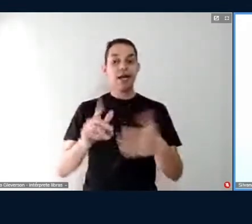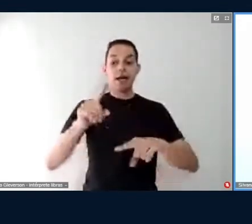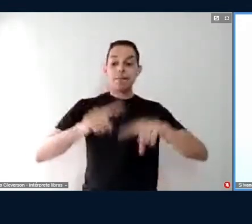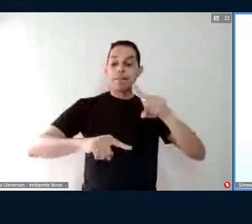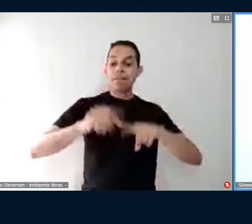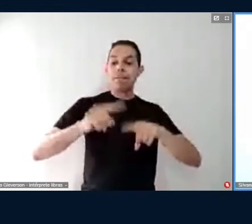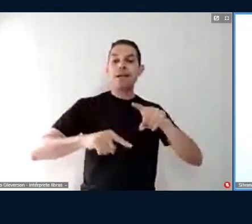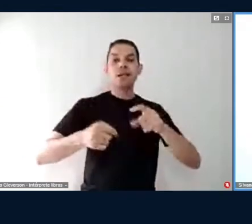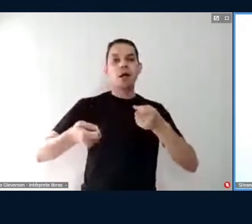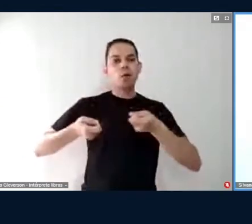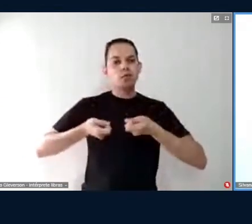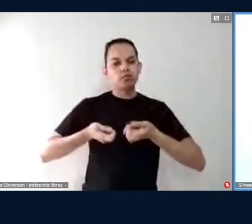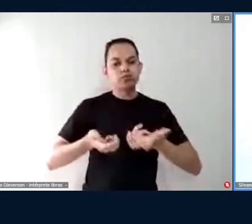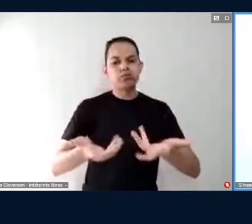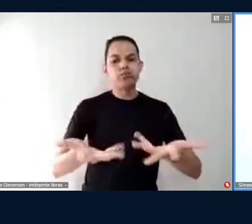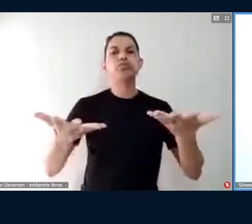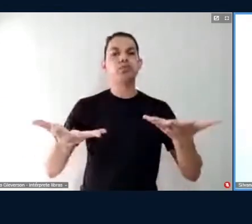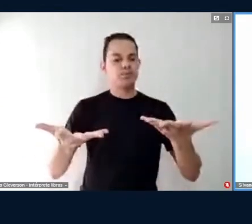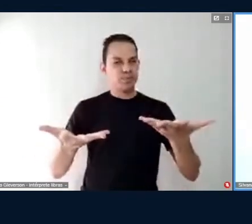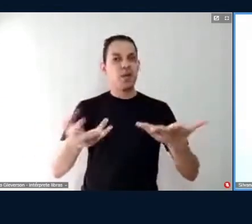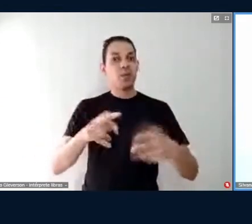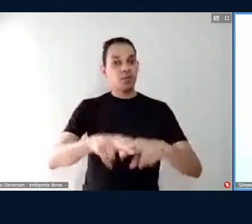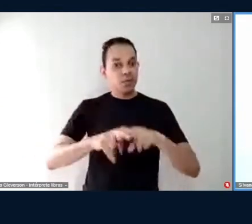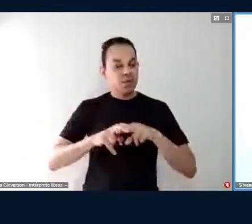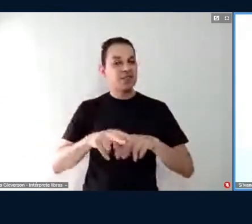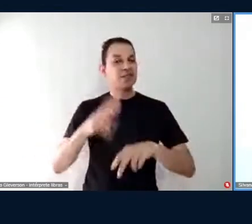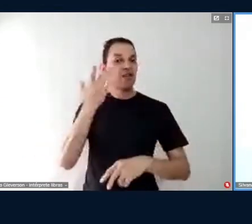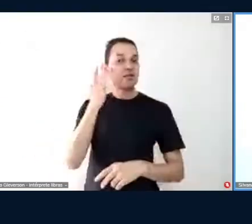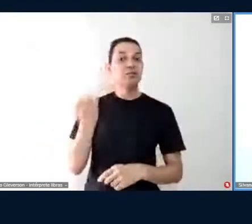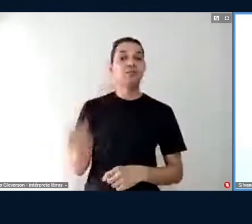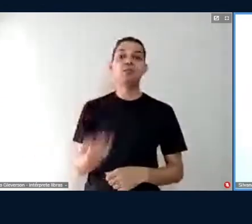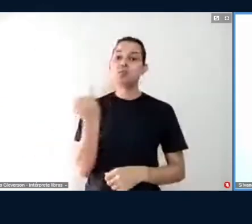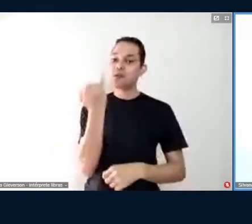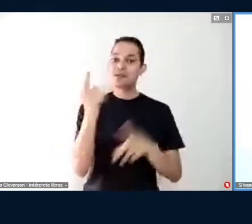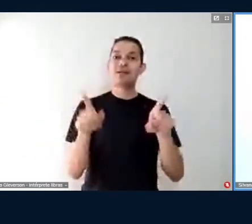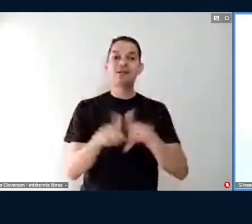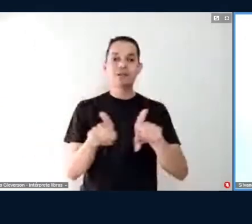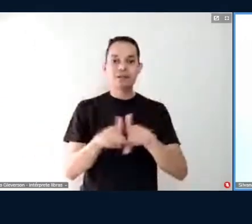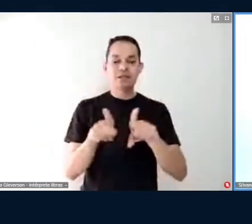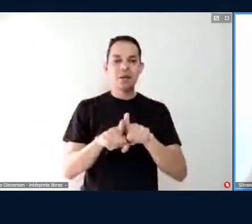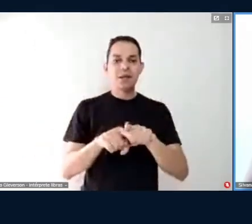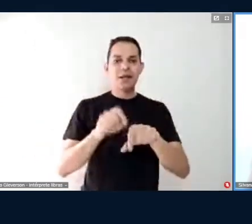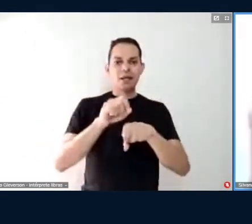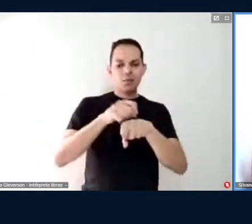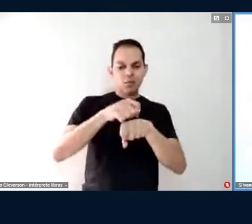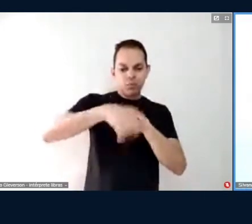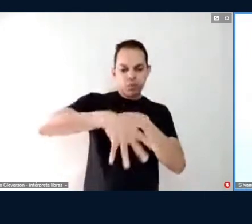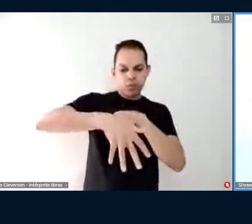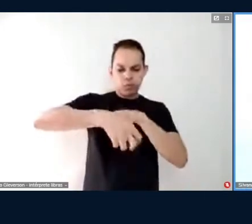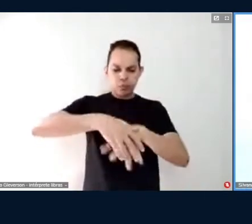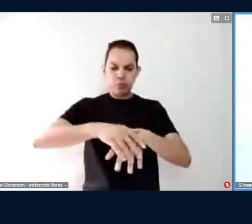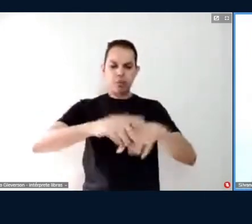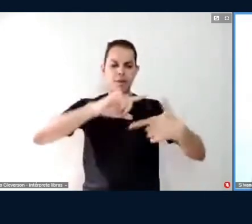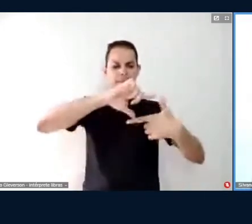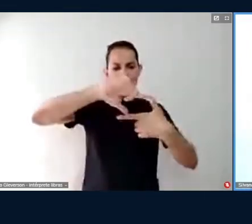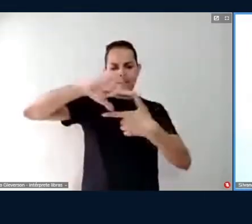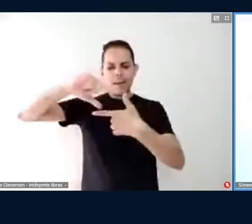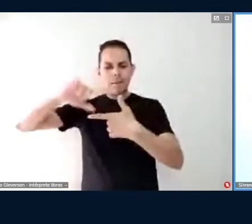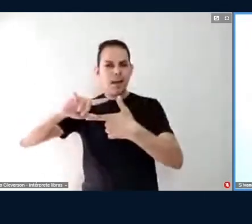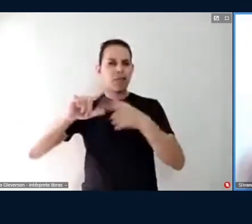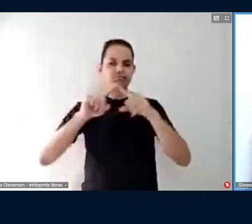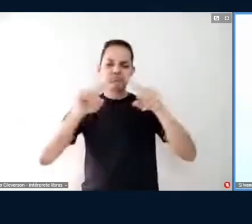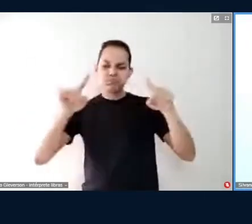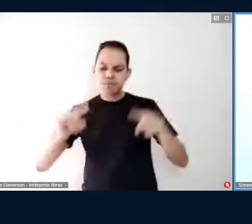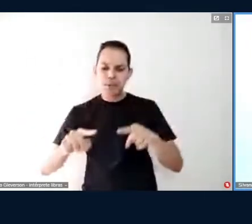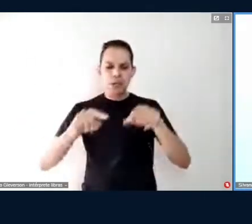circular. Então, achei isso muito importante também, esses fluxogramas, quadros, tabelas que vocês traduziram